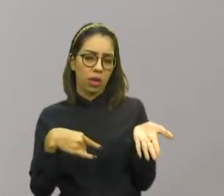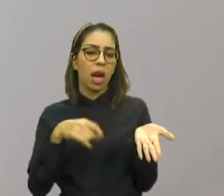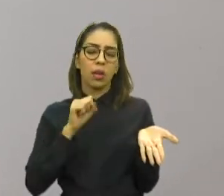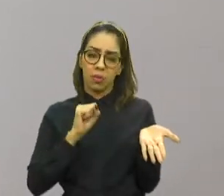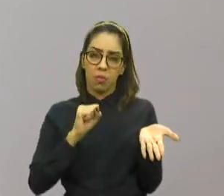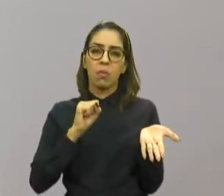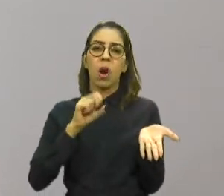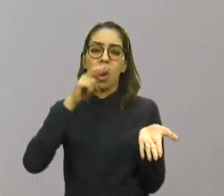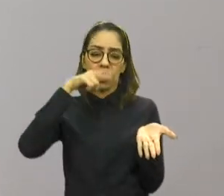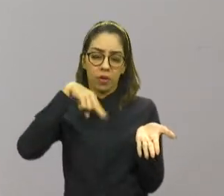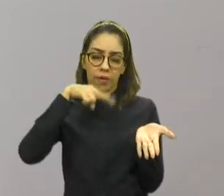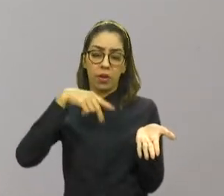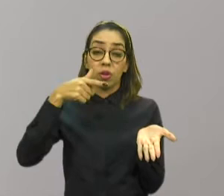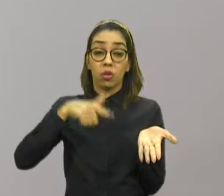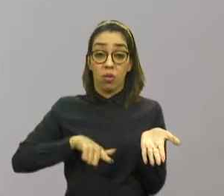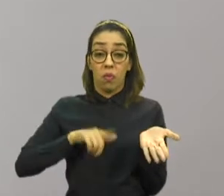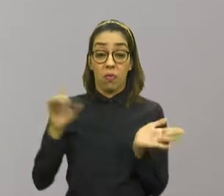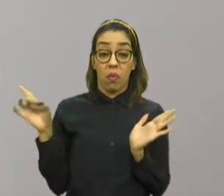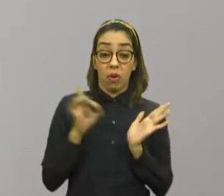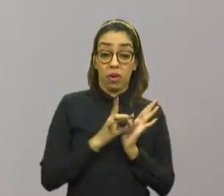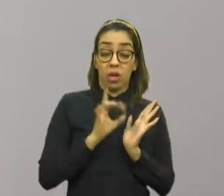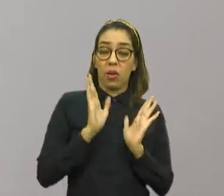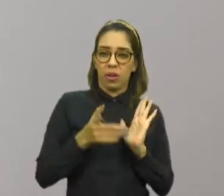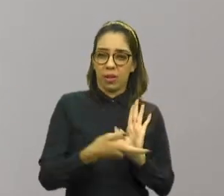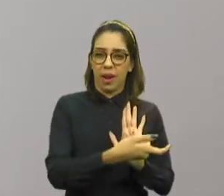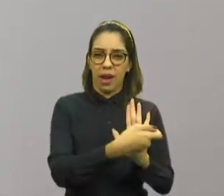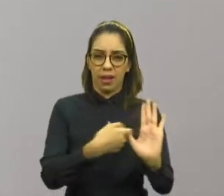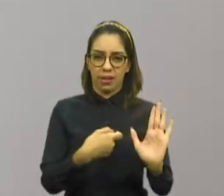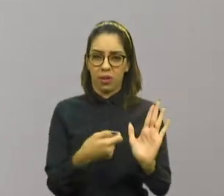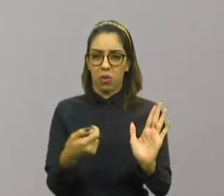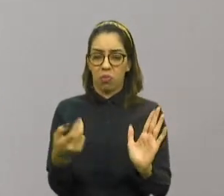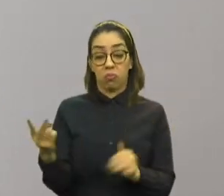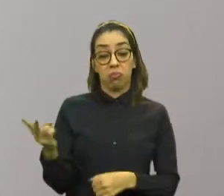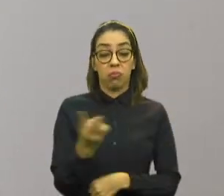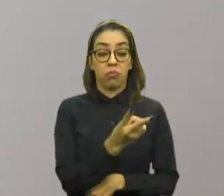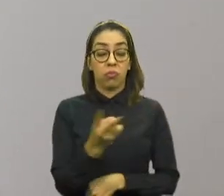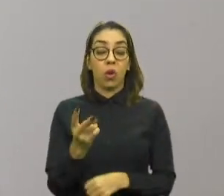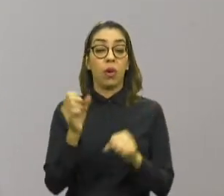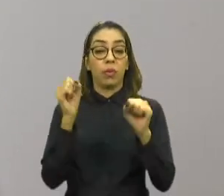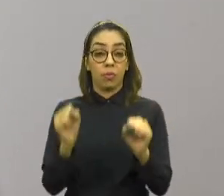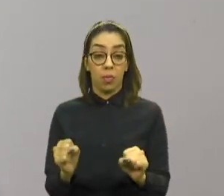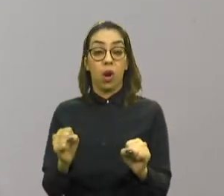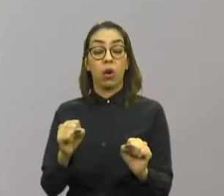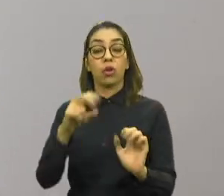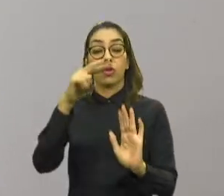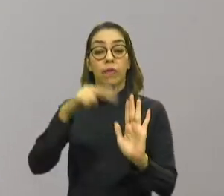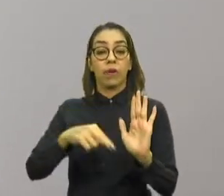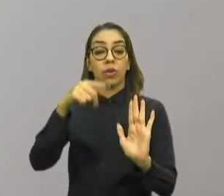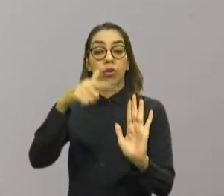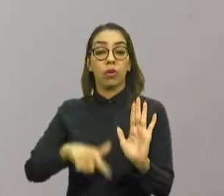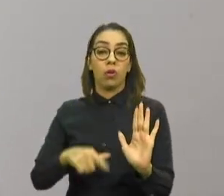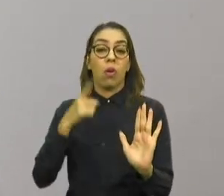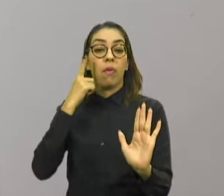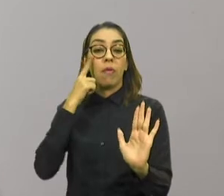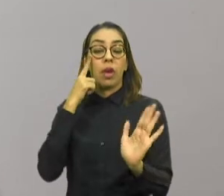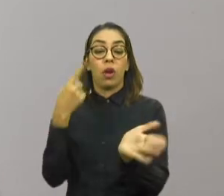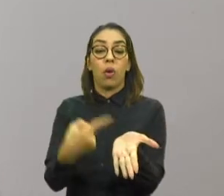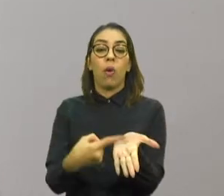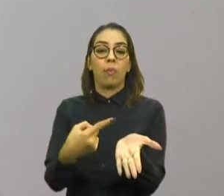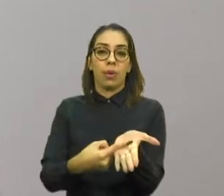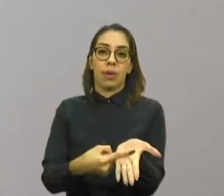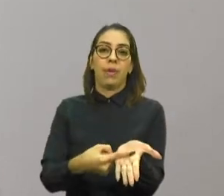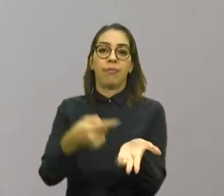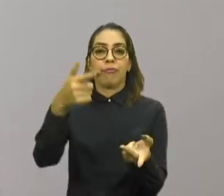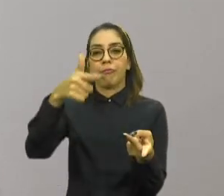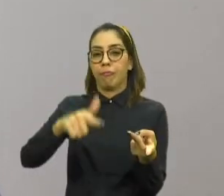contrato originalmente assinado entre as partes possa ser revisto e novamente pactuado uma forma de